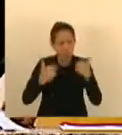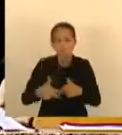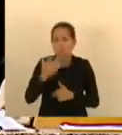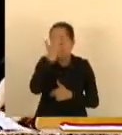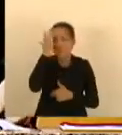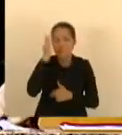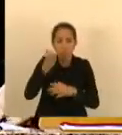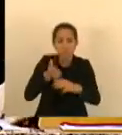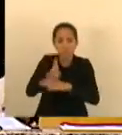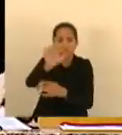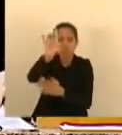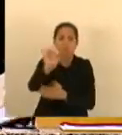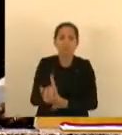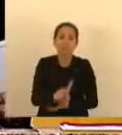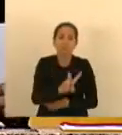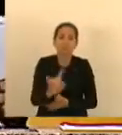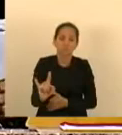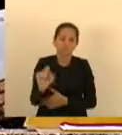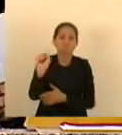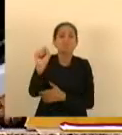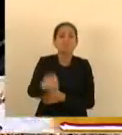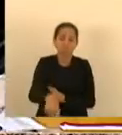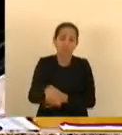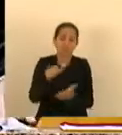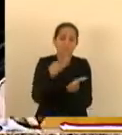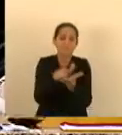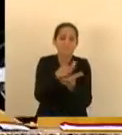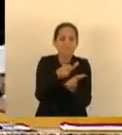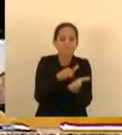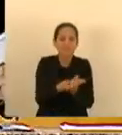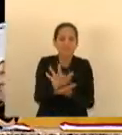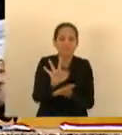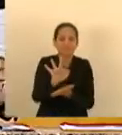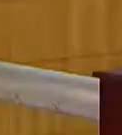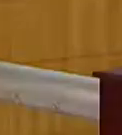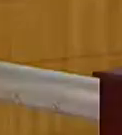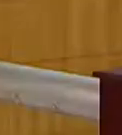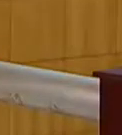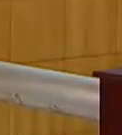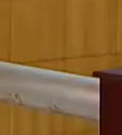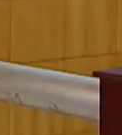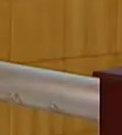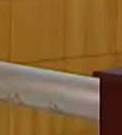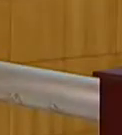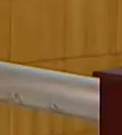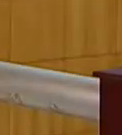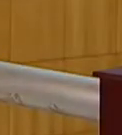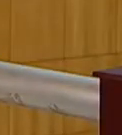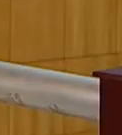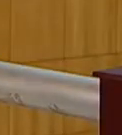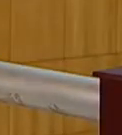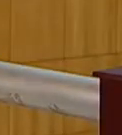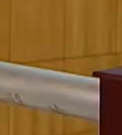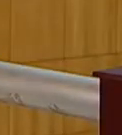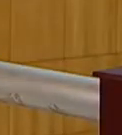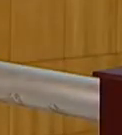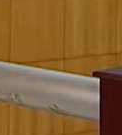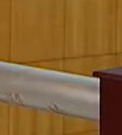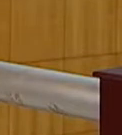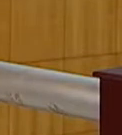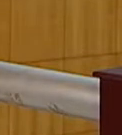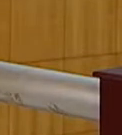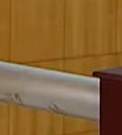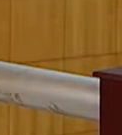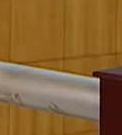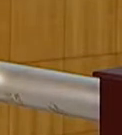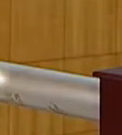teria o seu direito, que é de ter a emissão da nota fiscal. Ainda na sessão de hoje, 5 novos